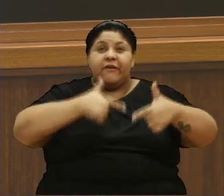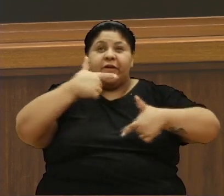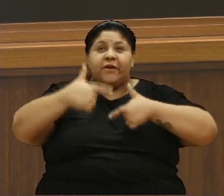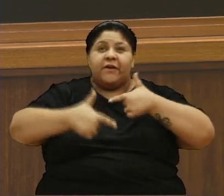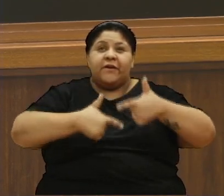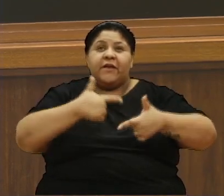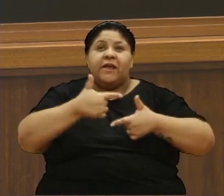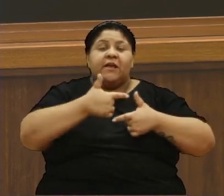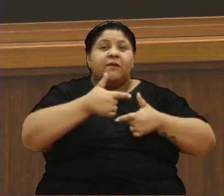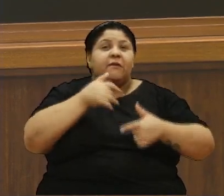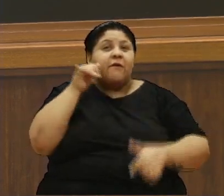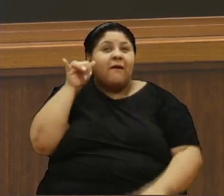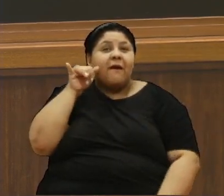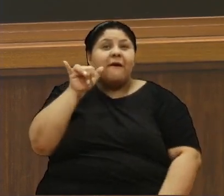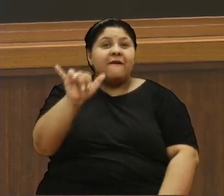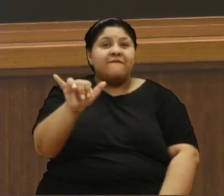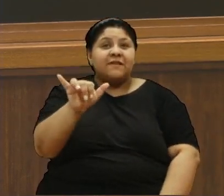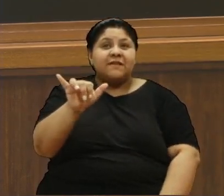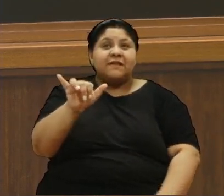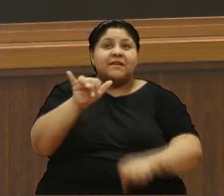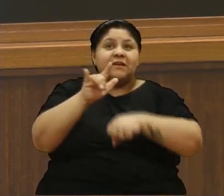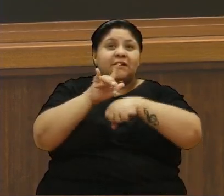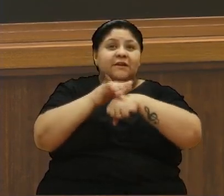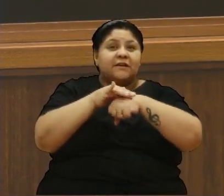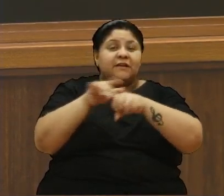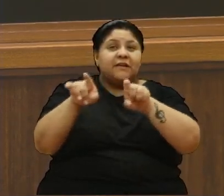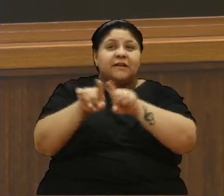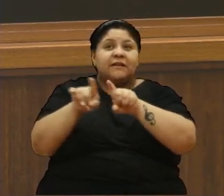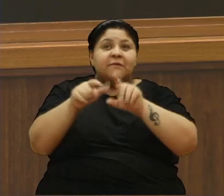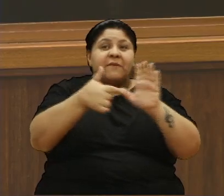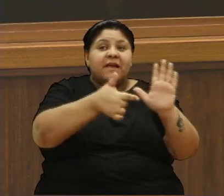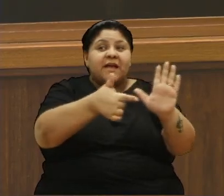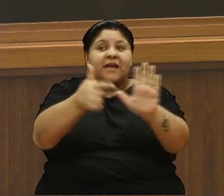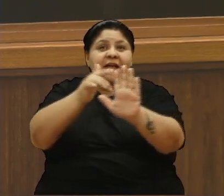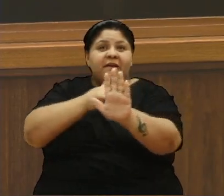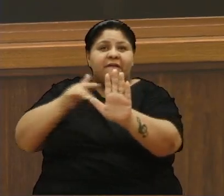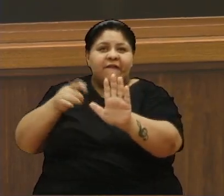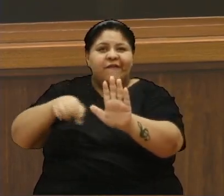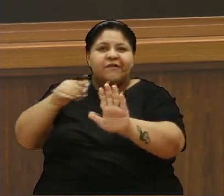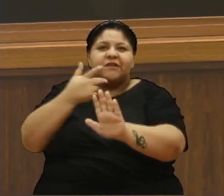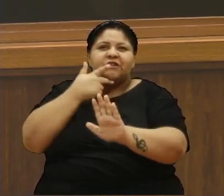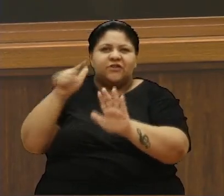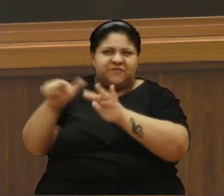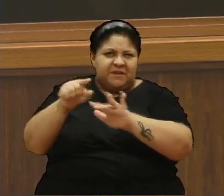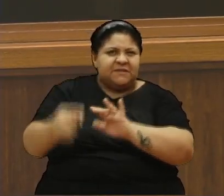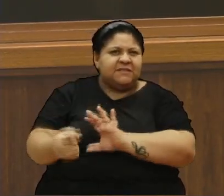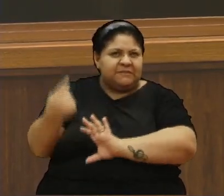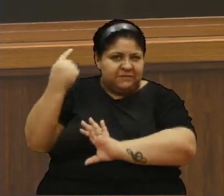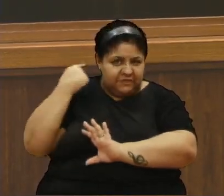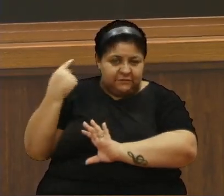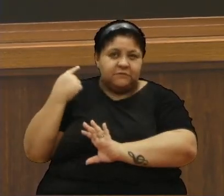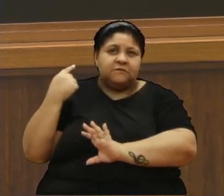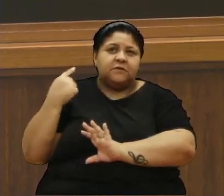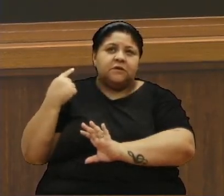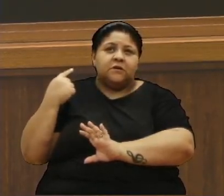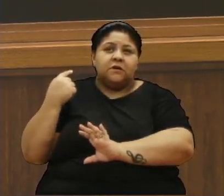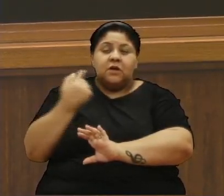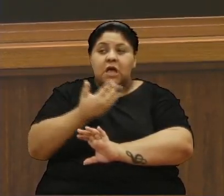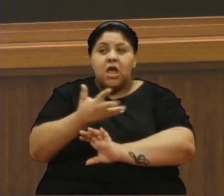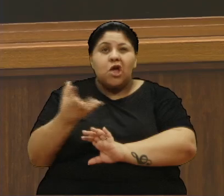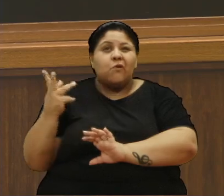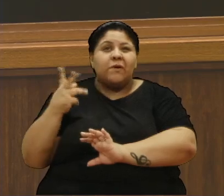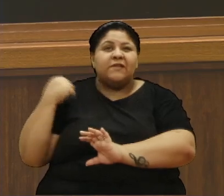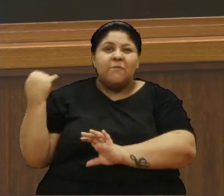de prevenção de doenças e promoção da saúde. Nós falávamos a semana passada o quanto isso